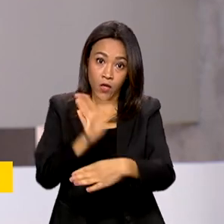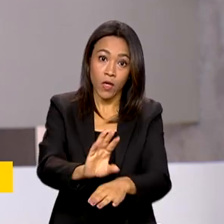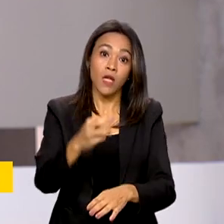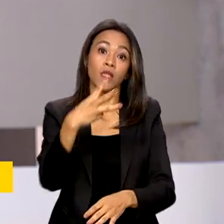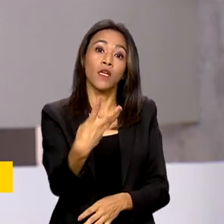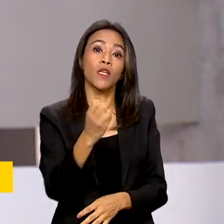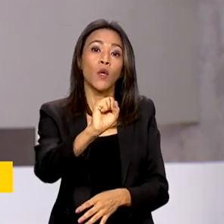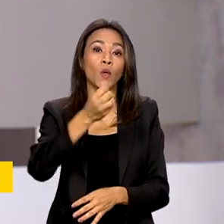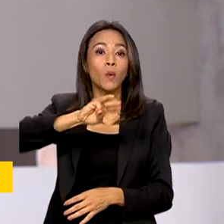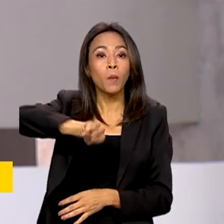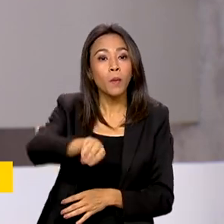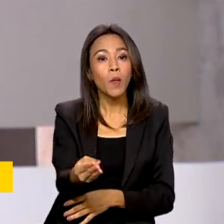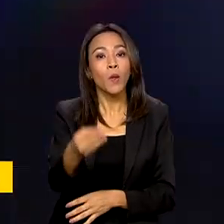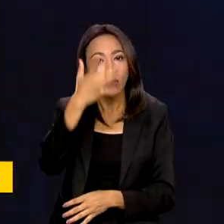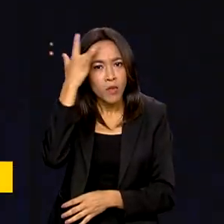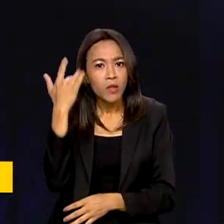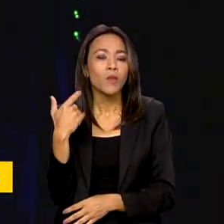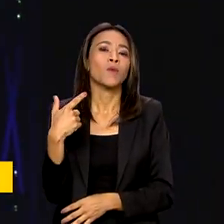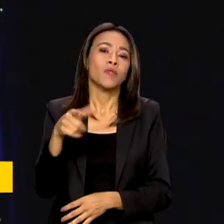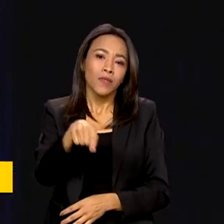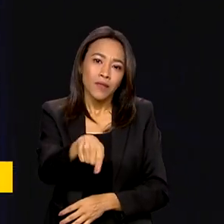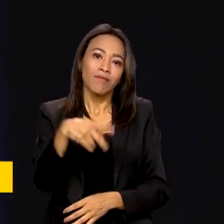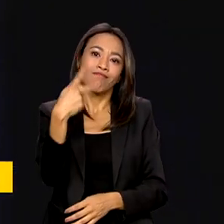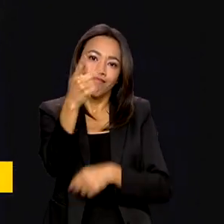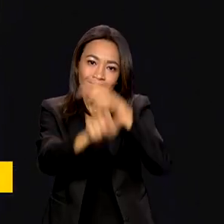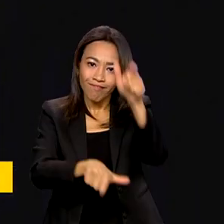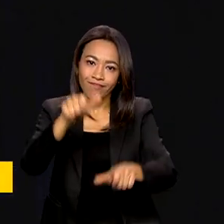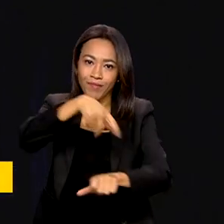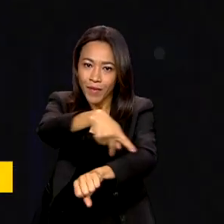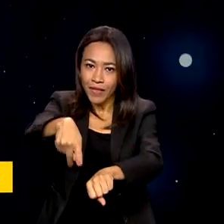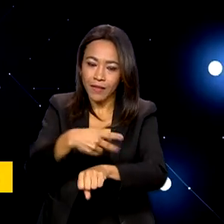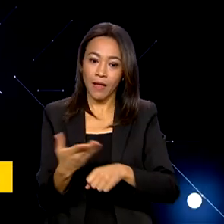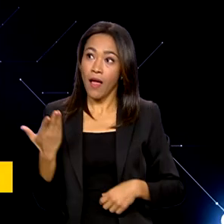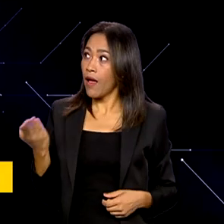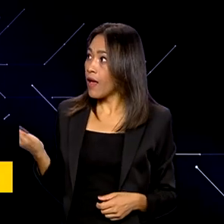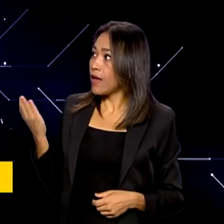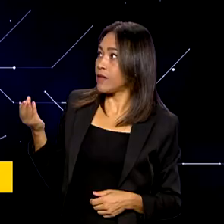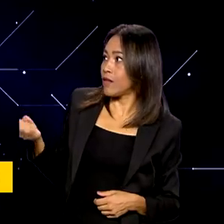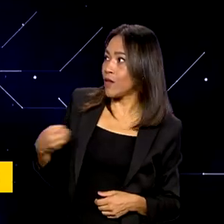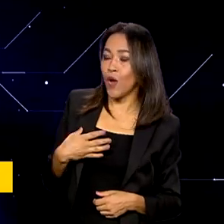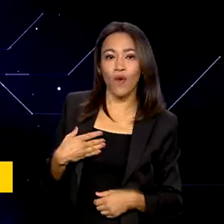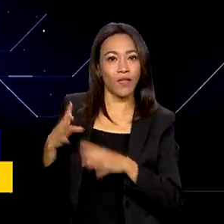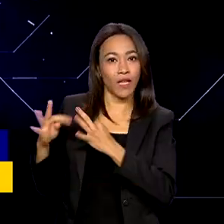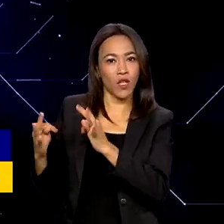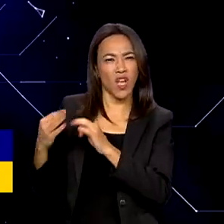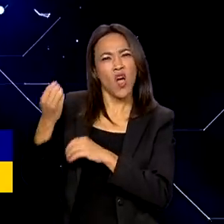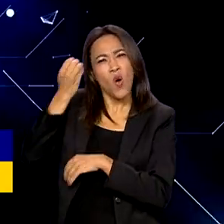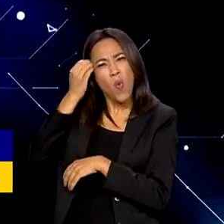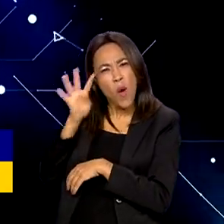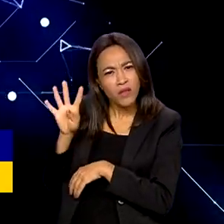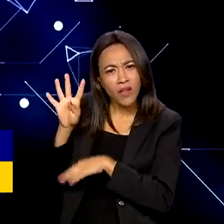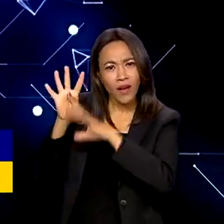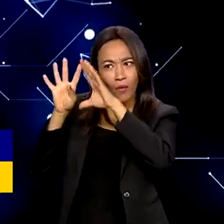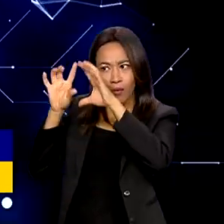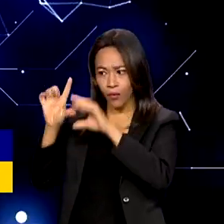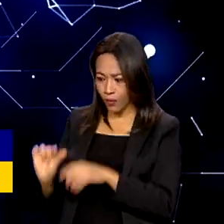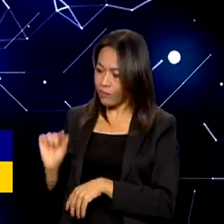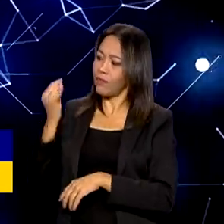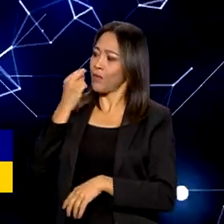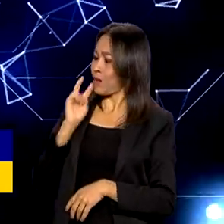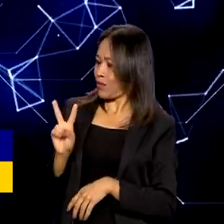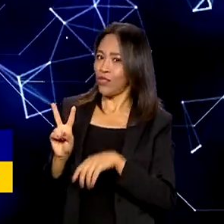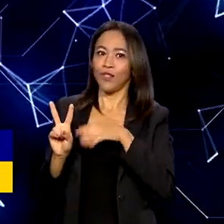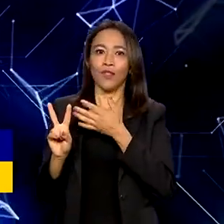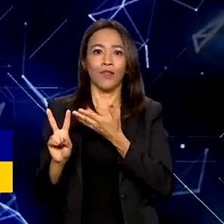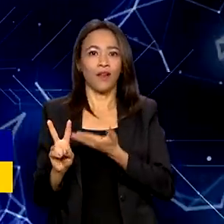de segurados no país a nova tecnologia reduziu de quatro para dois dias o prazo para o